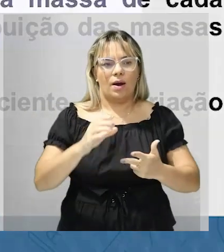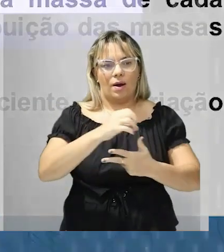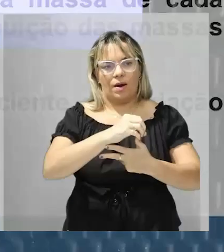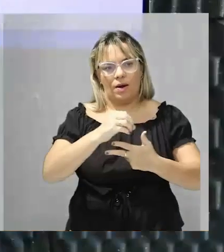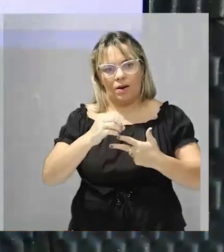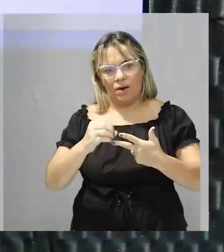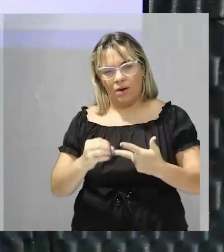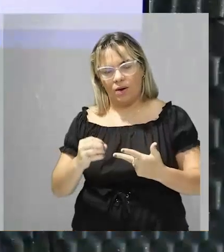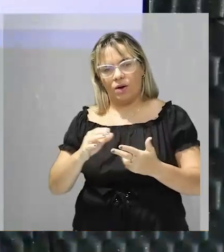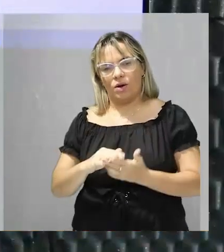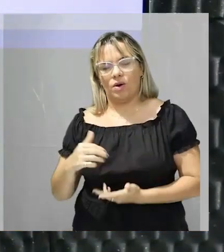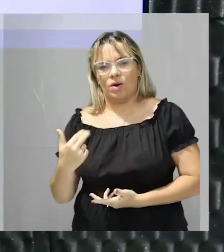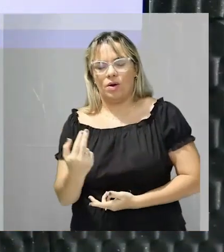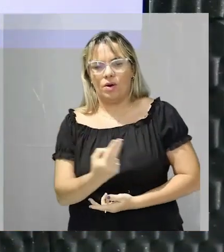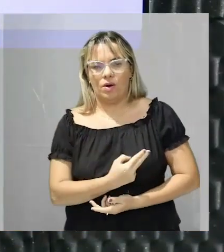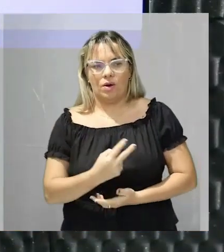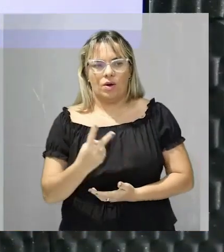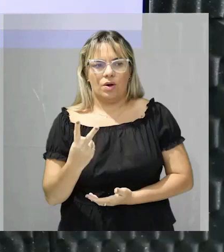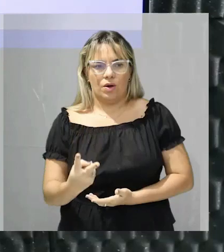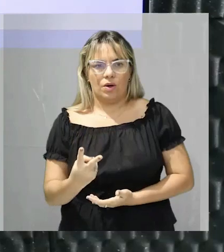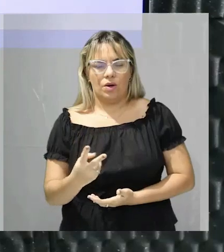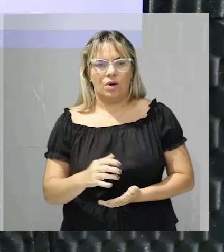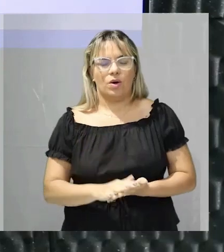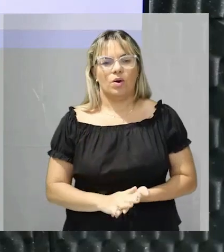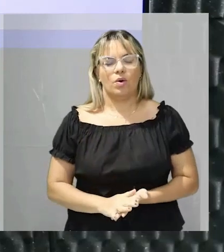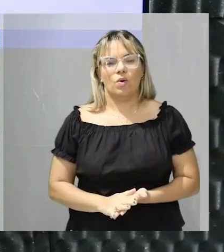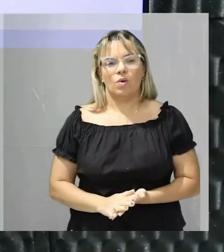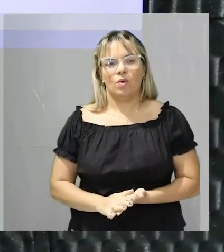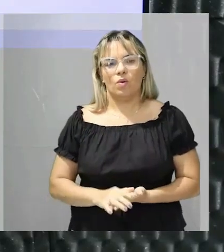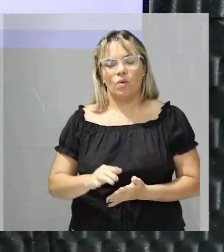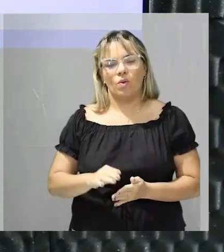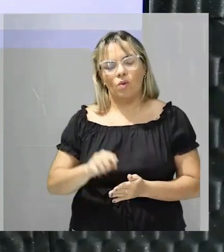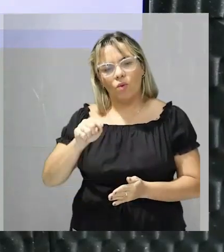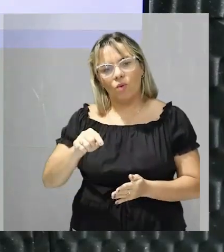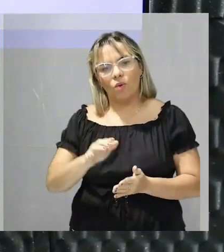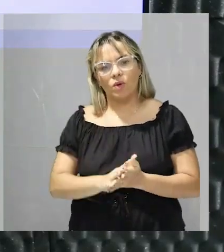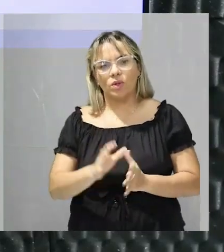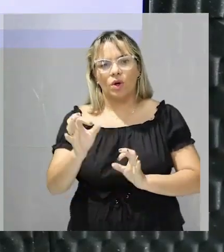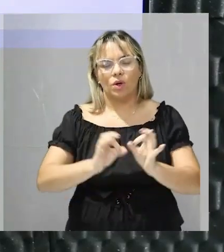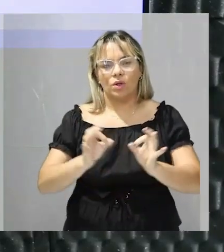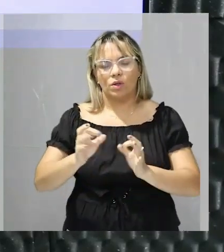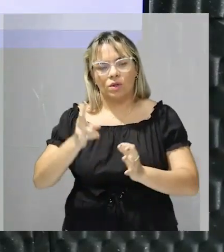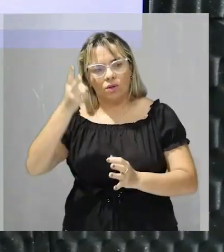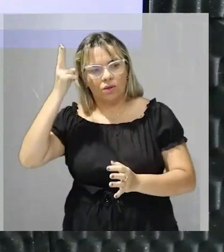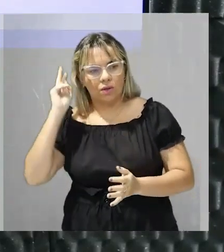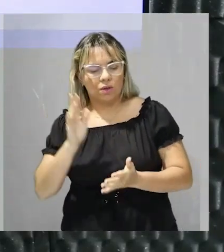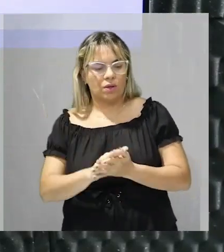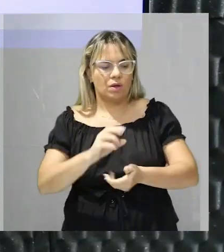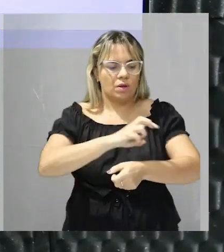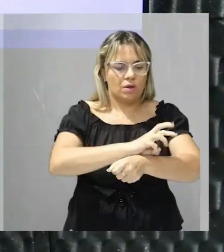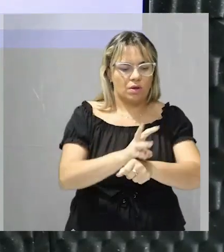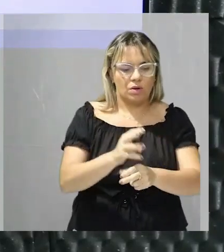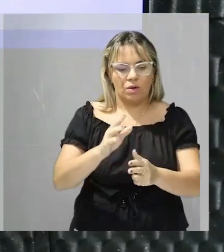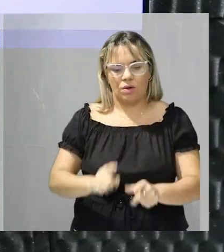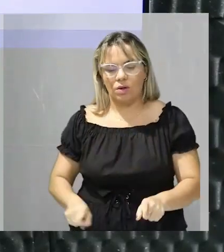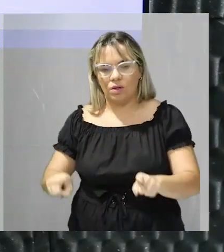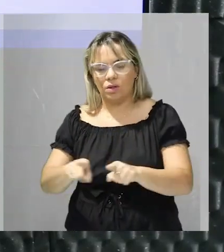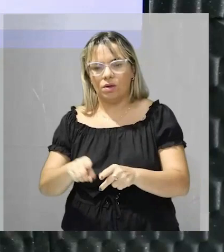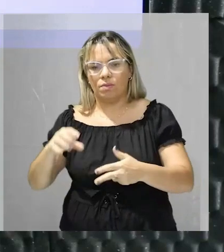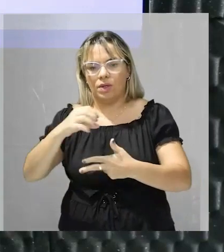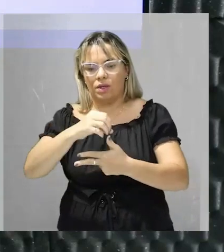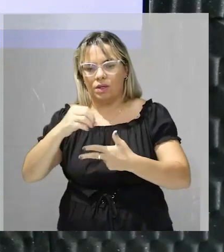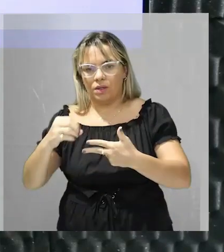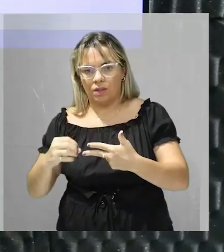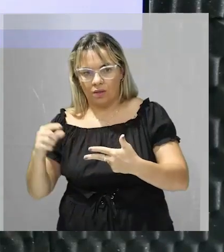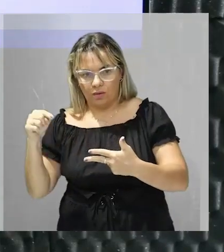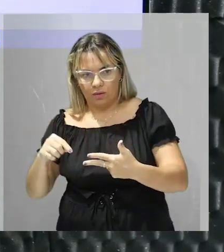banca né Nós estamos trabalhando com duas bancas a é a questão da UEM foi a questão da UEMA e a segunda agora nós trazemos para você uma questão